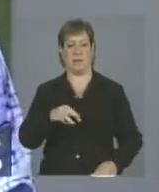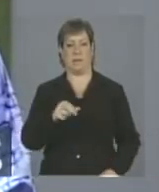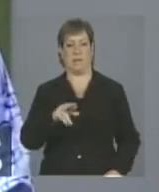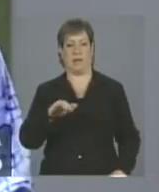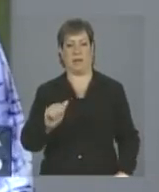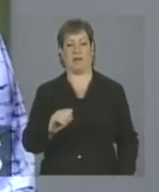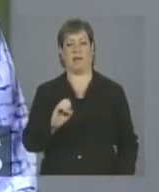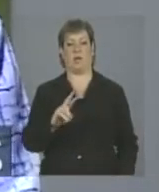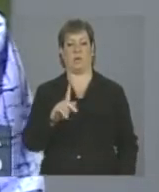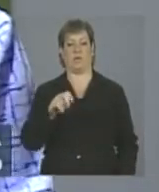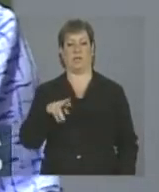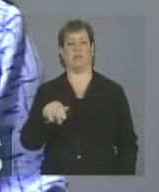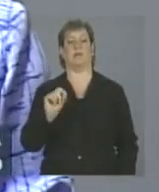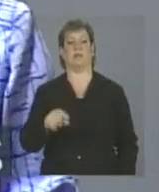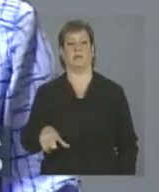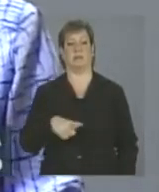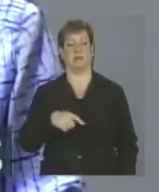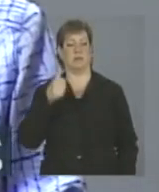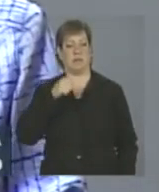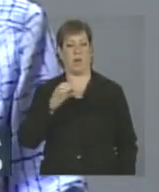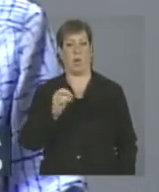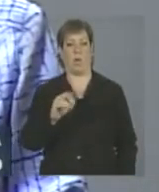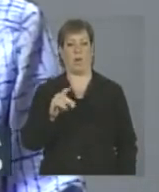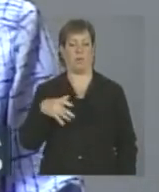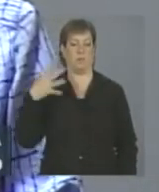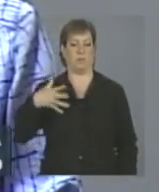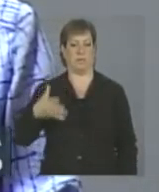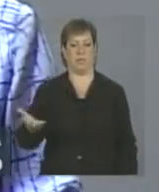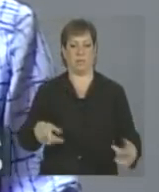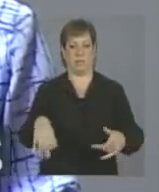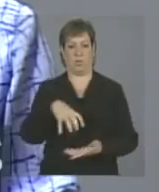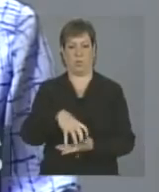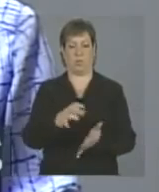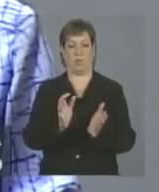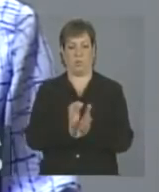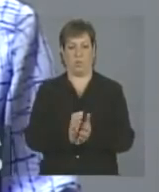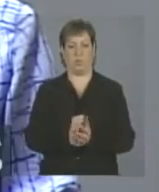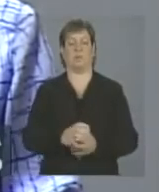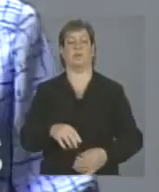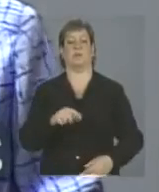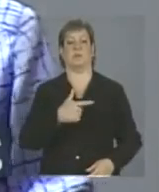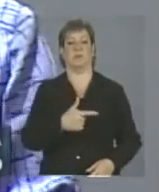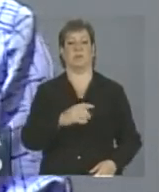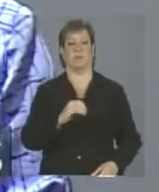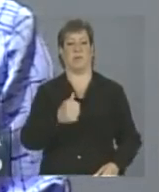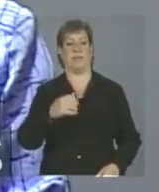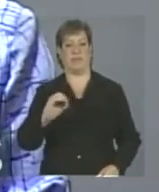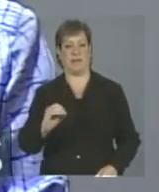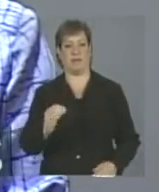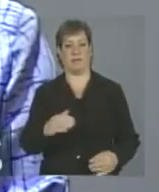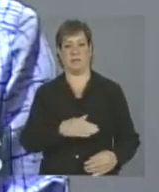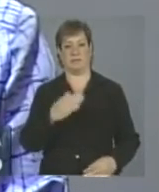Eugênia Zaboto Pulino, oradora da turma de 2010-2012, que